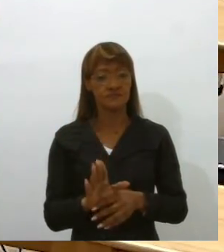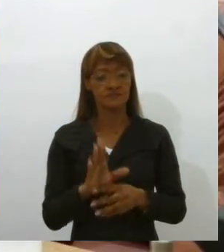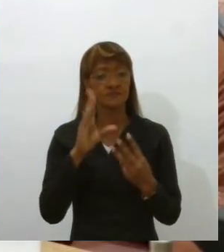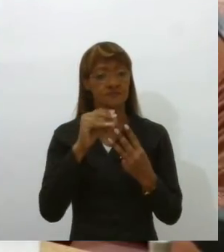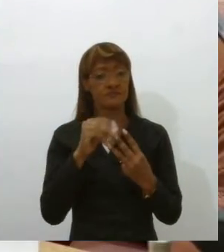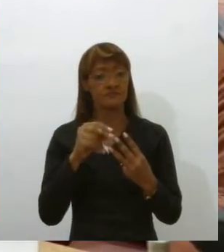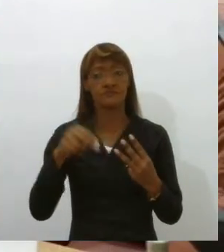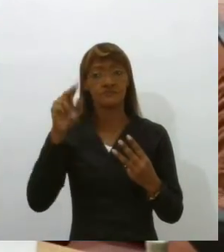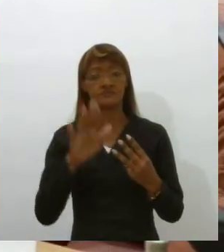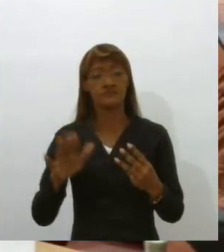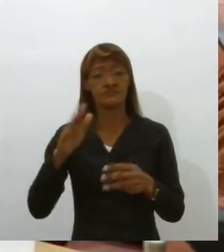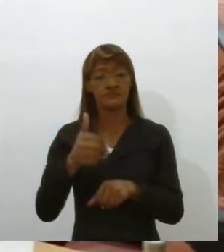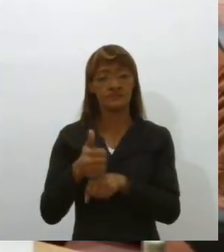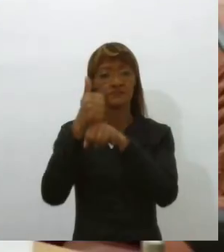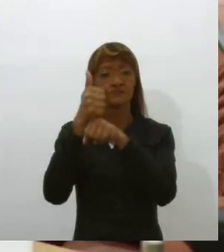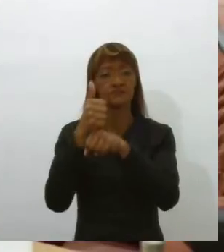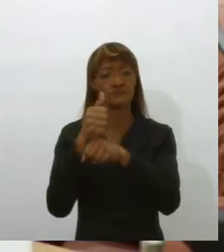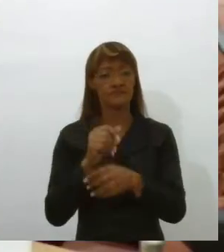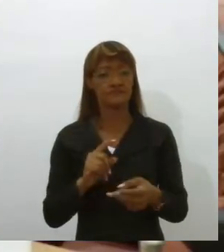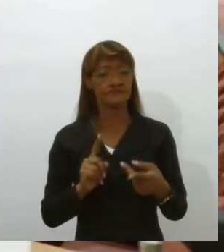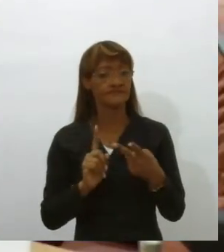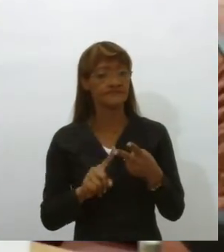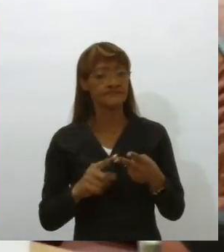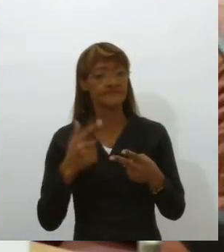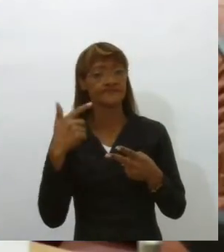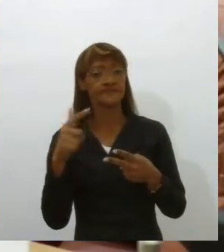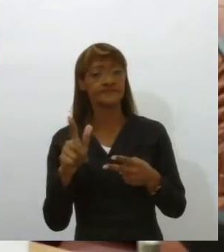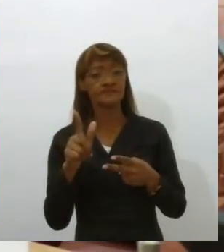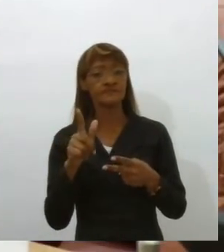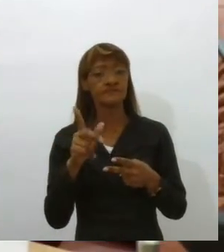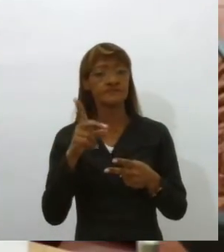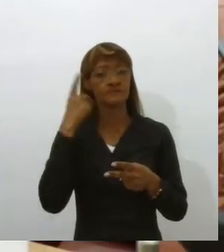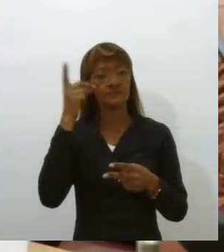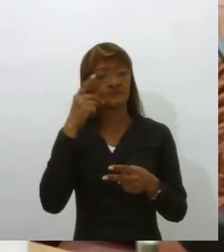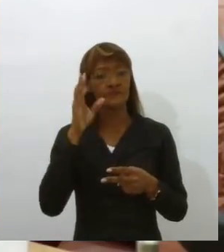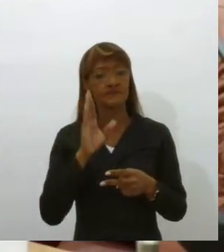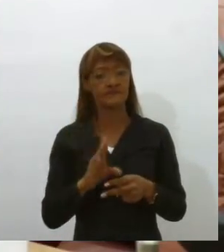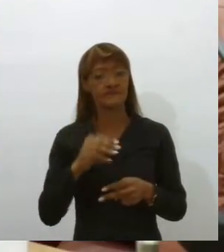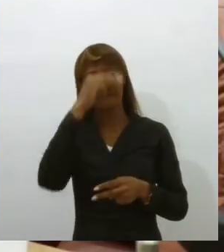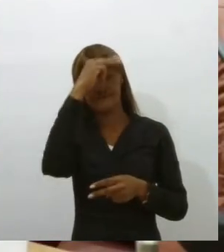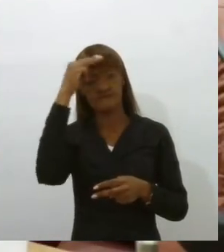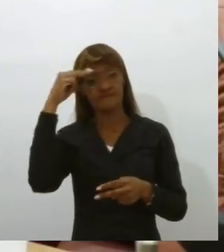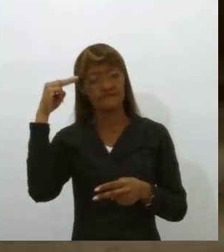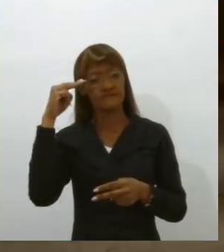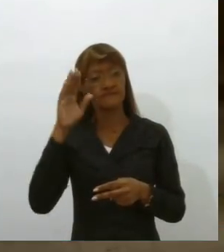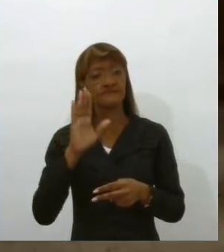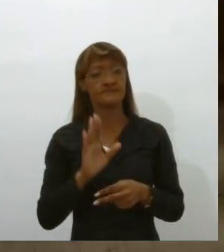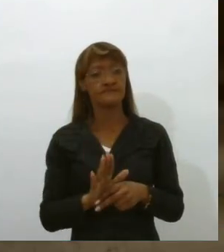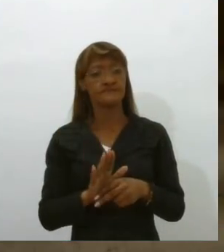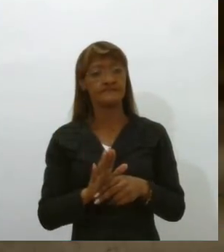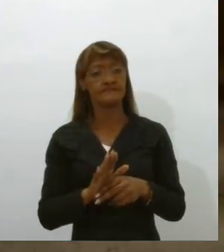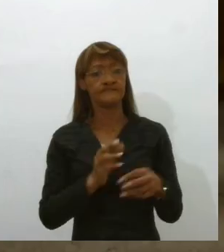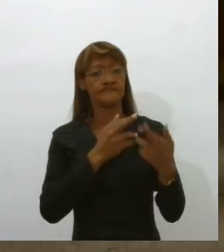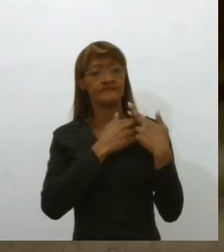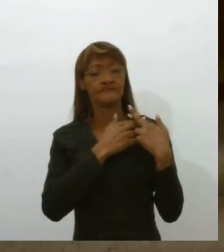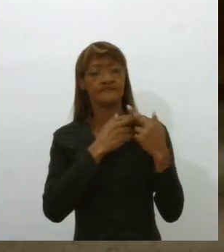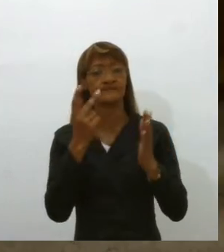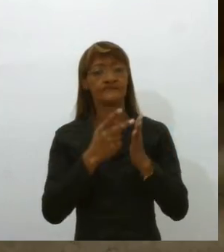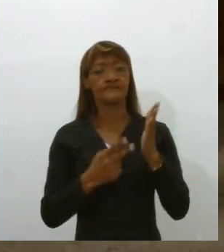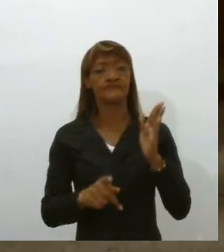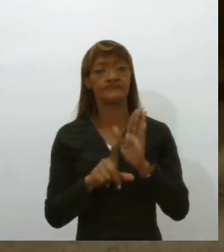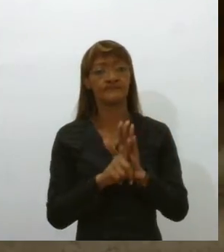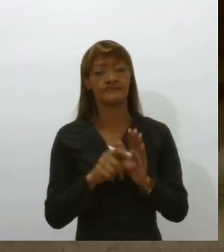lugar. Outra parlamentar que apresentou algumas proposituras foi Maria Mendonça, do PDT, que é autora do projeto de lei ordinária número